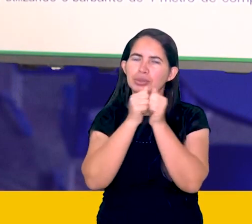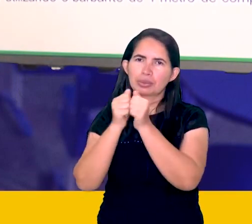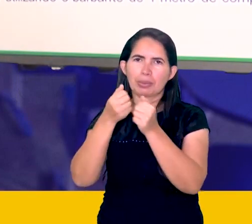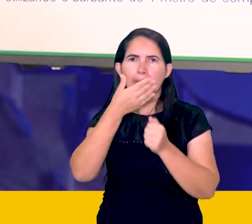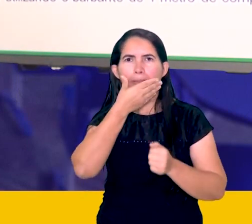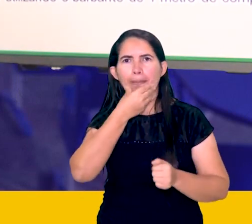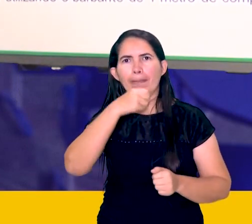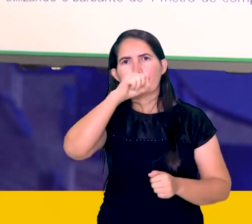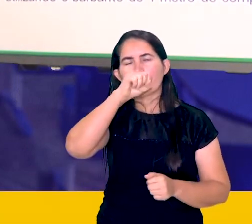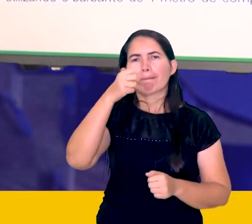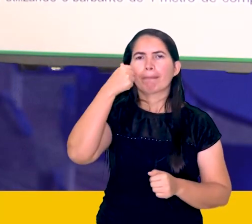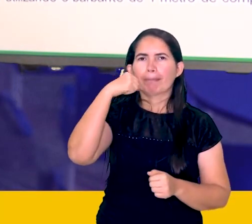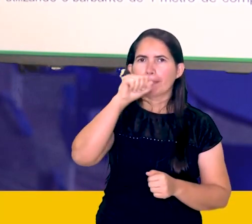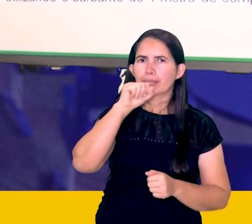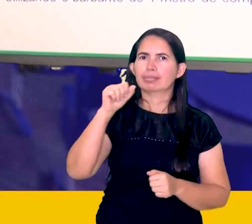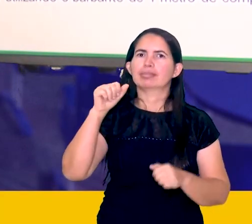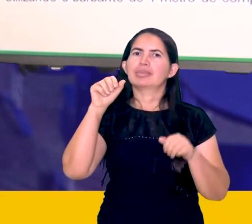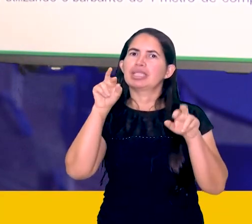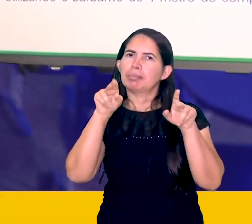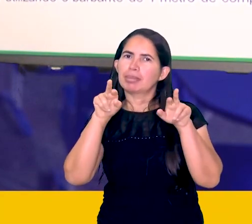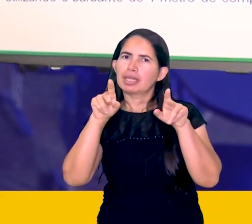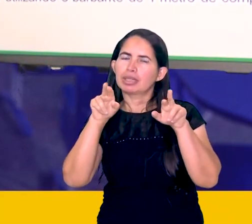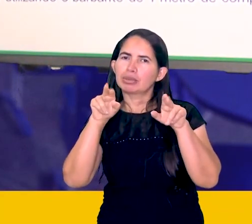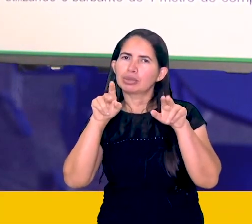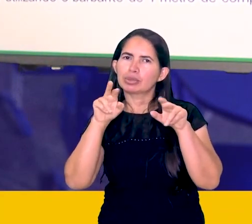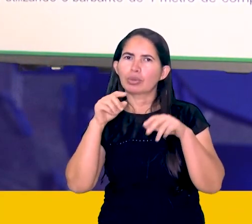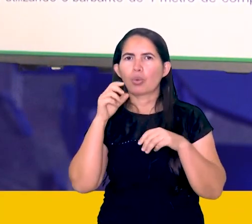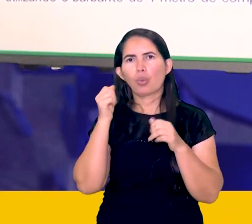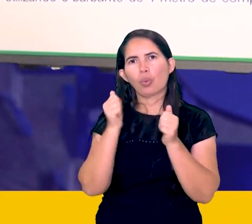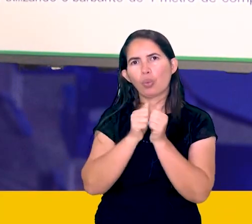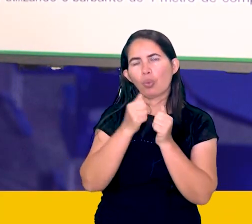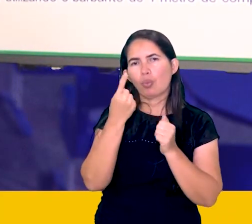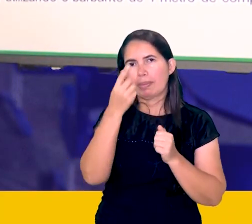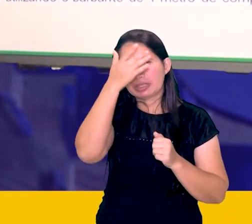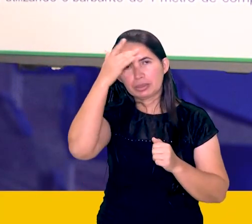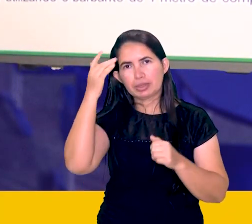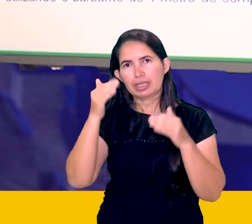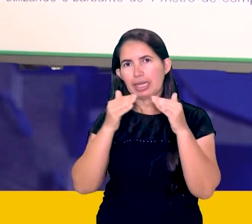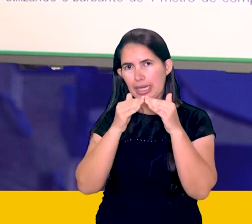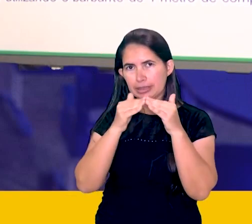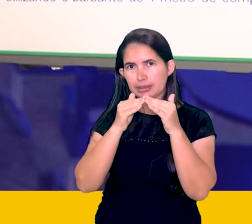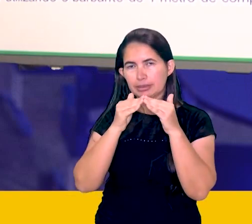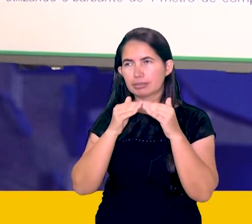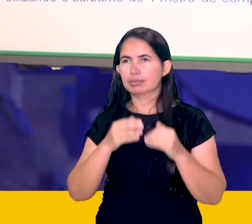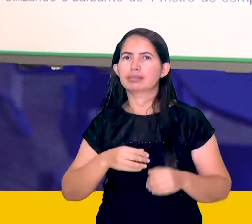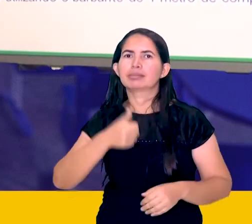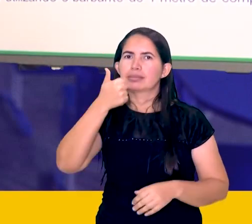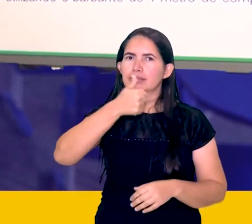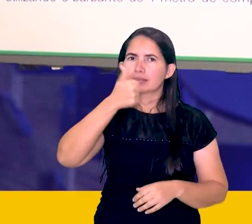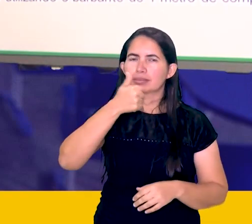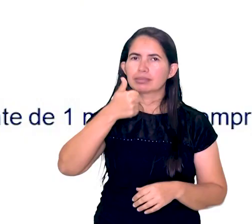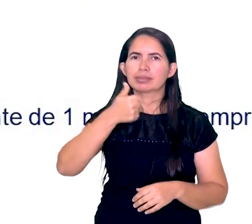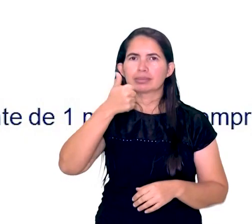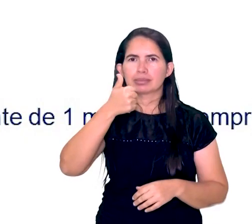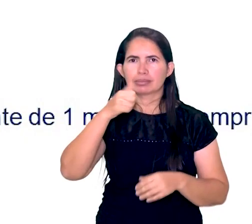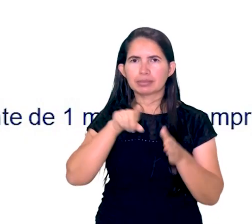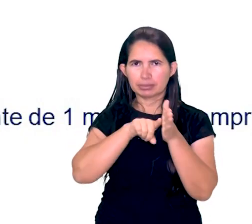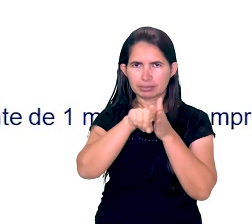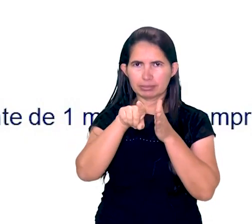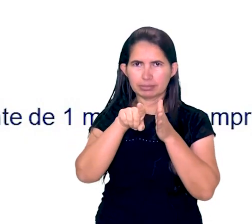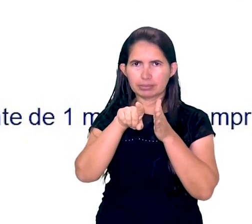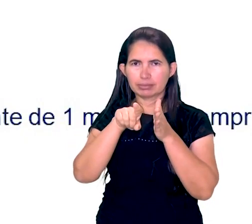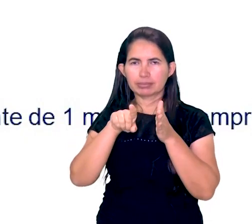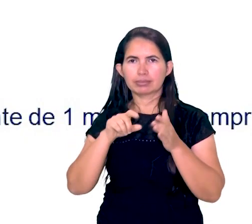os irmãos, com alguém de casa, certo? Vamos lá para a primeira. A primeira